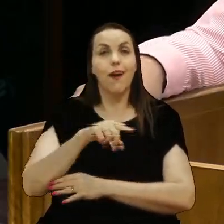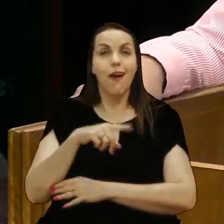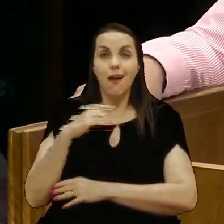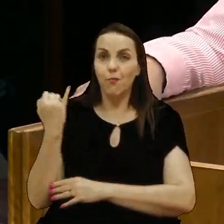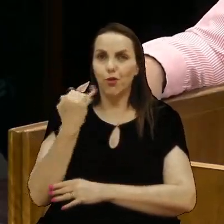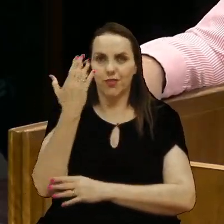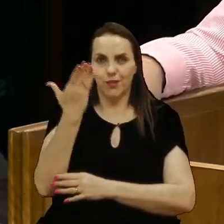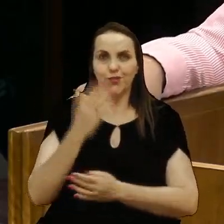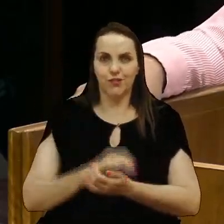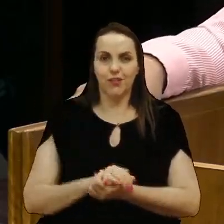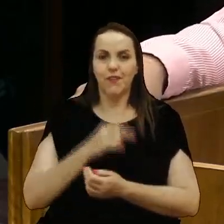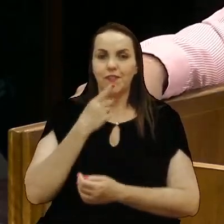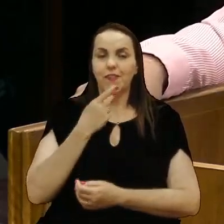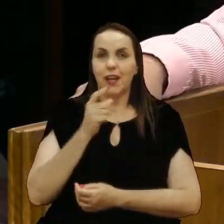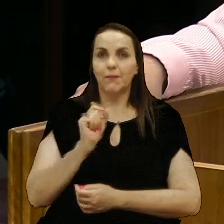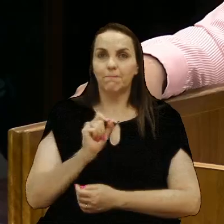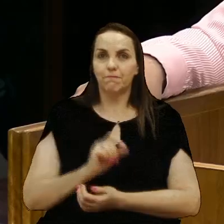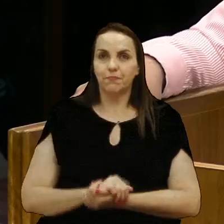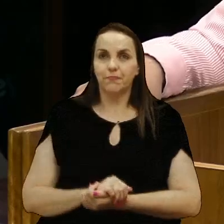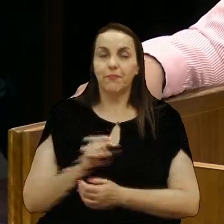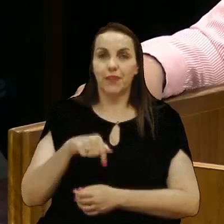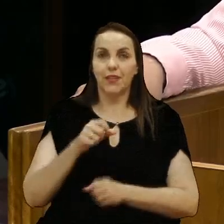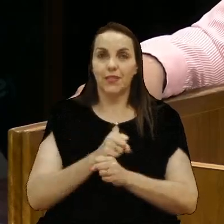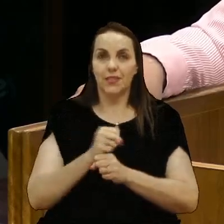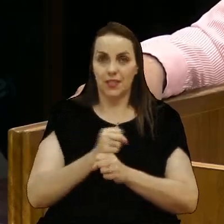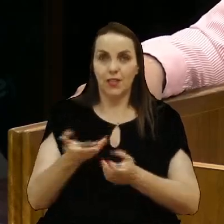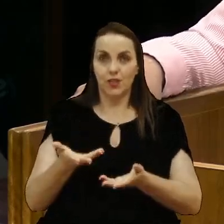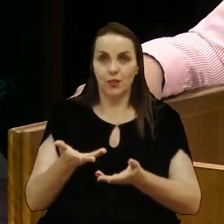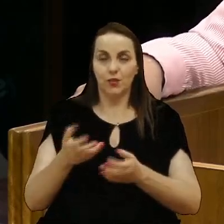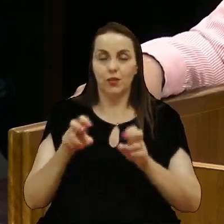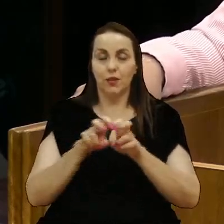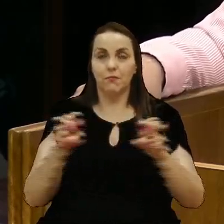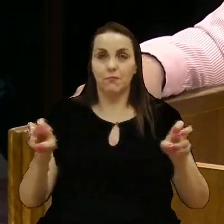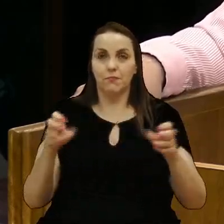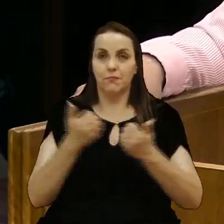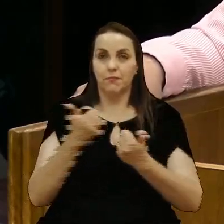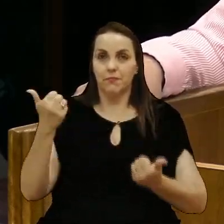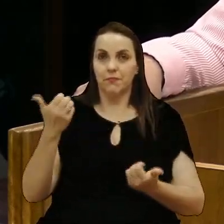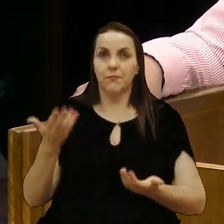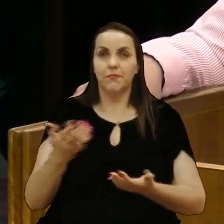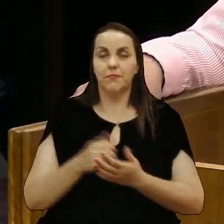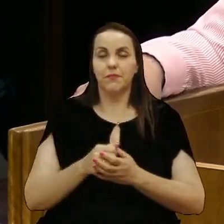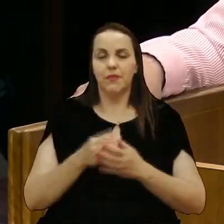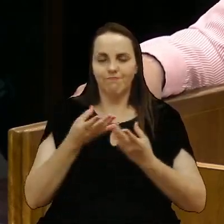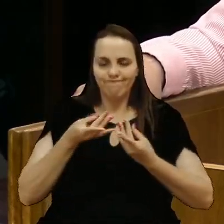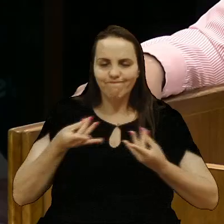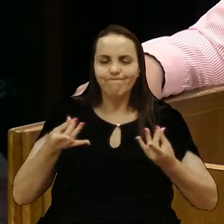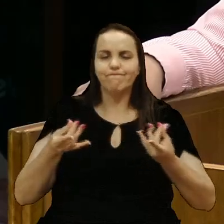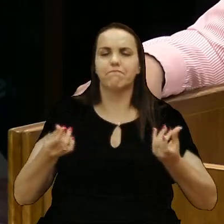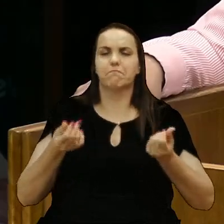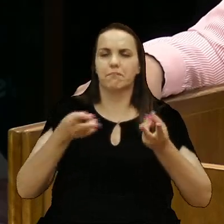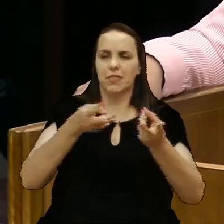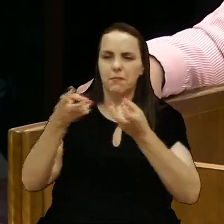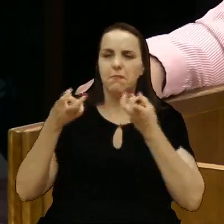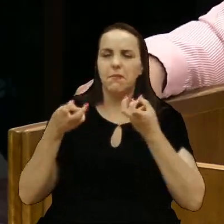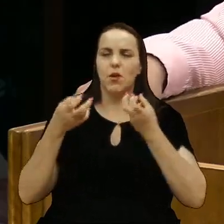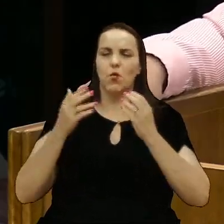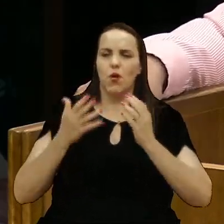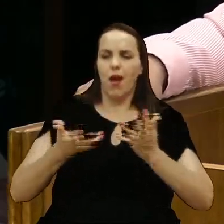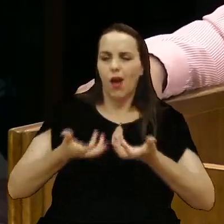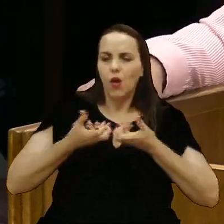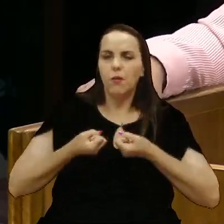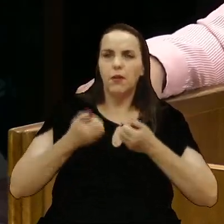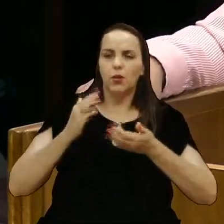importante, e dizer que, nesse ano, a mesa diretora foi sensível e acolheu os pedidos